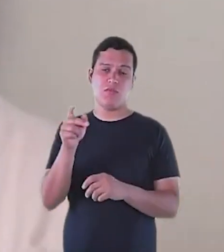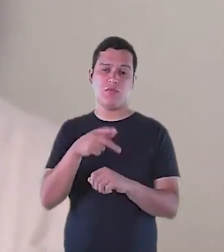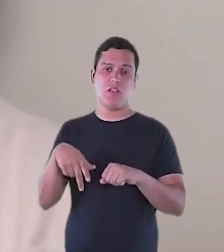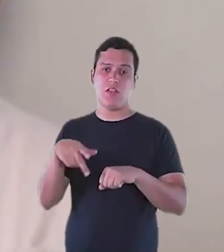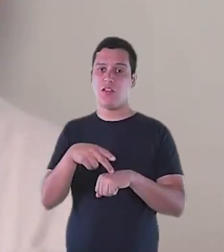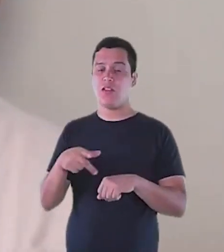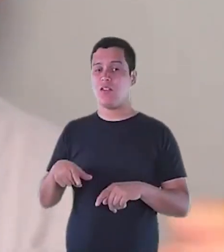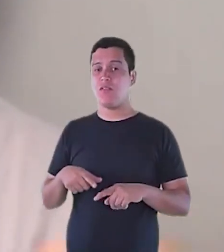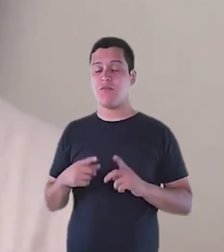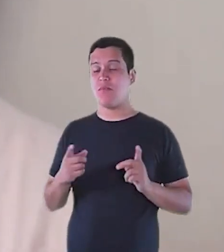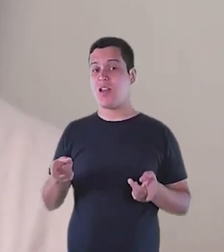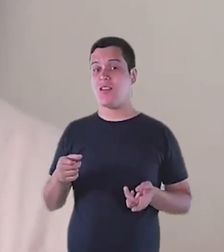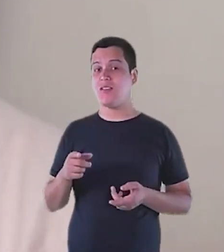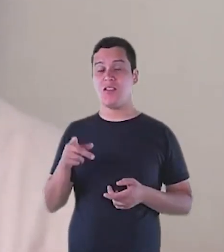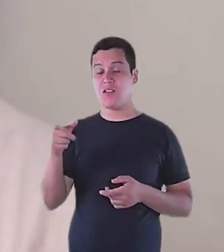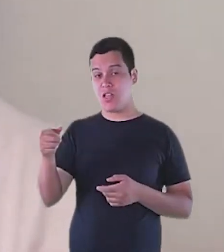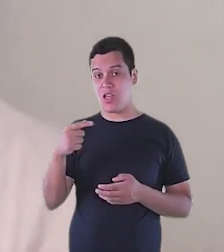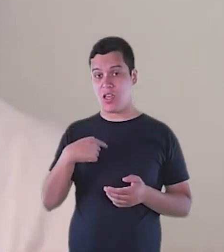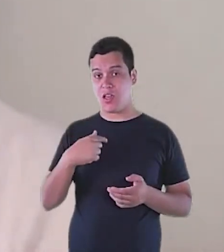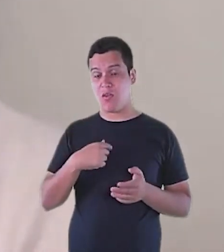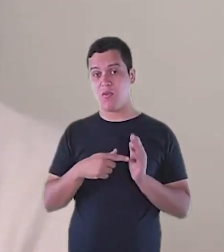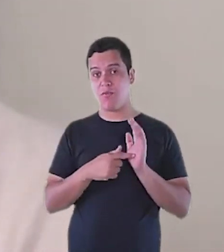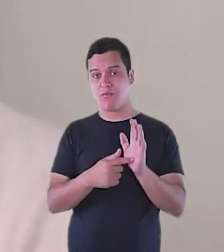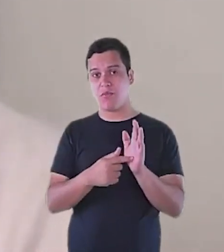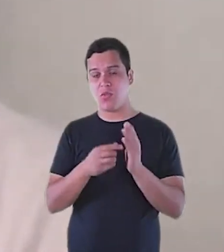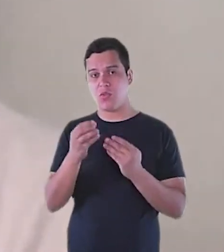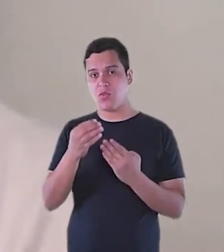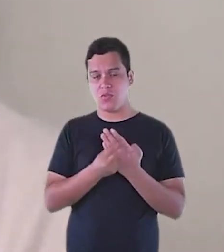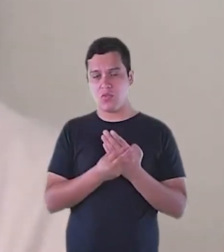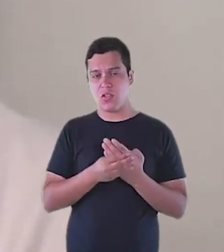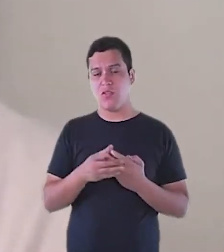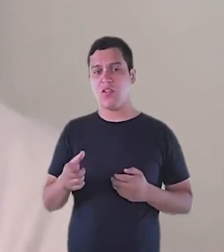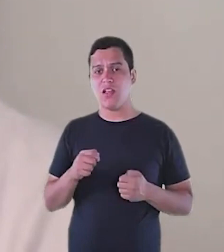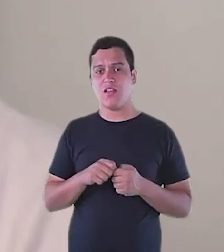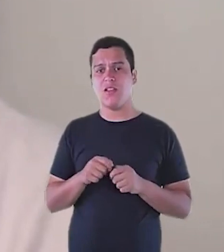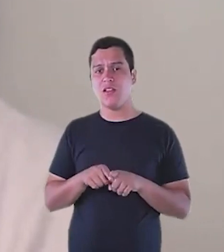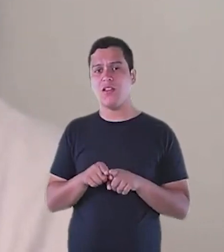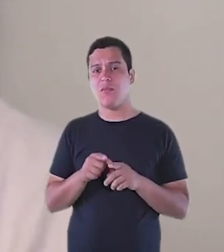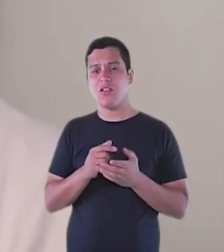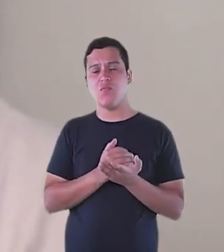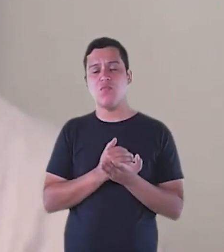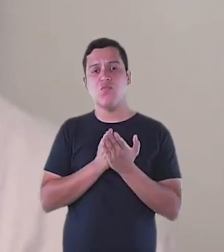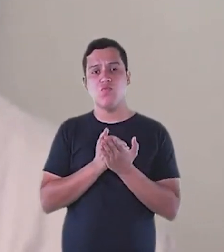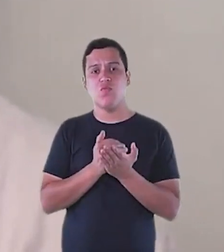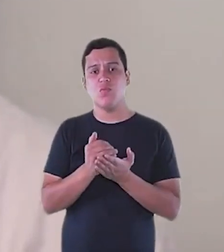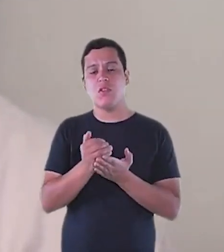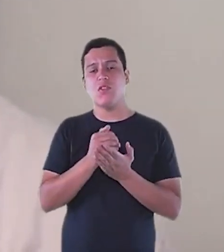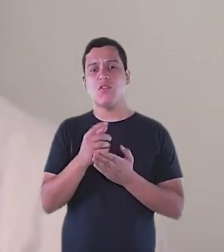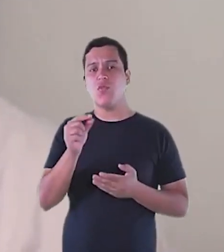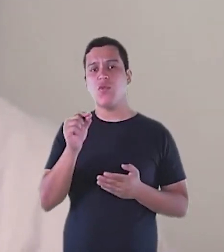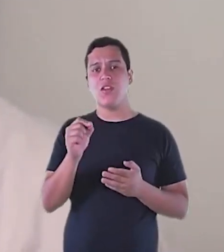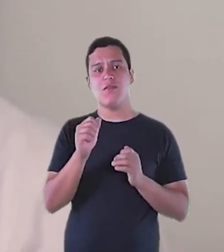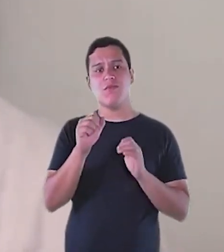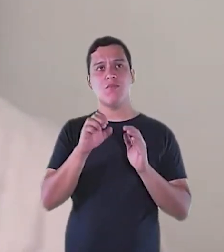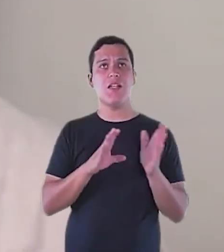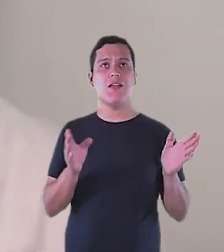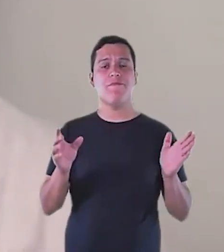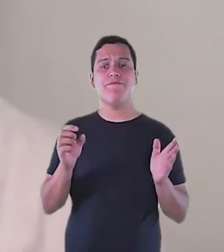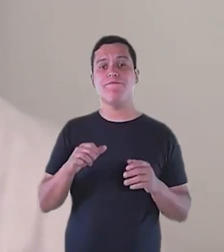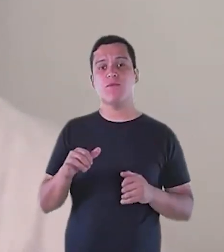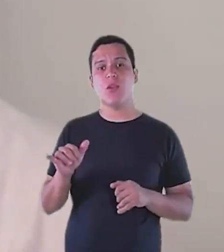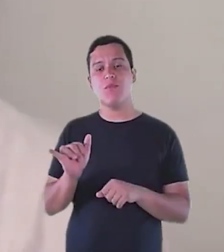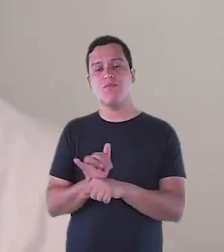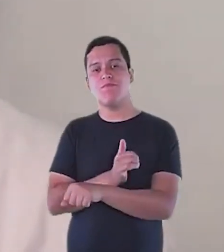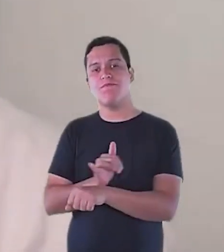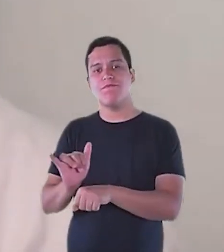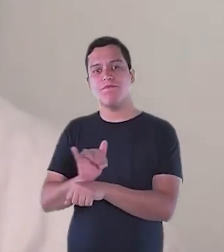Mas o que eu mostro no livro é que ele foi também o patrono de um modelo de negócios, aliás, do que se tornaria nos 4